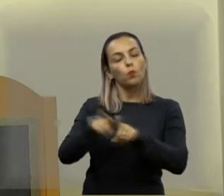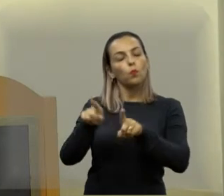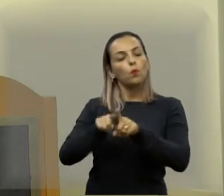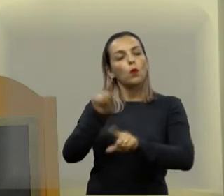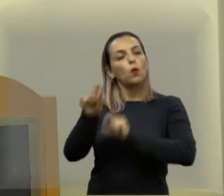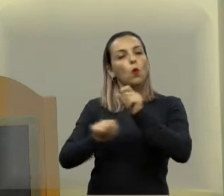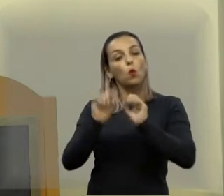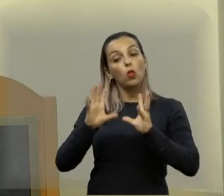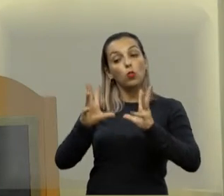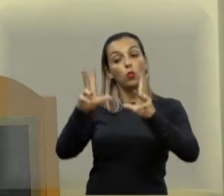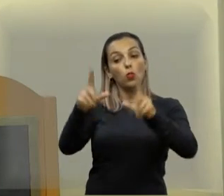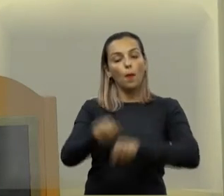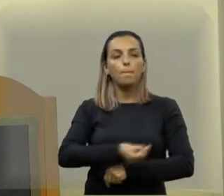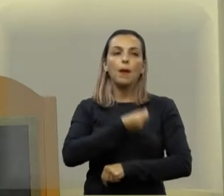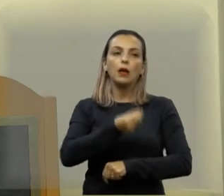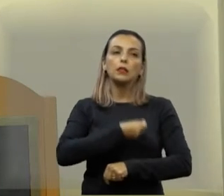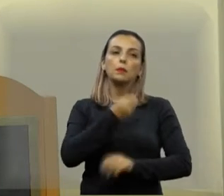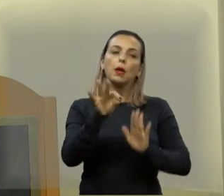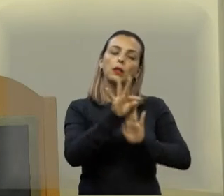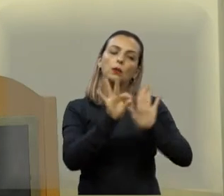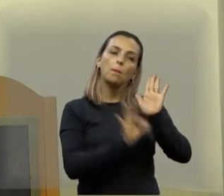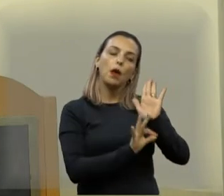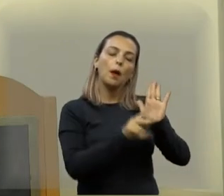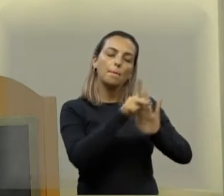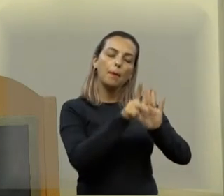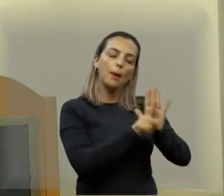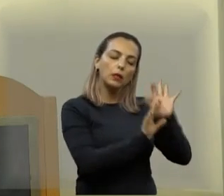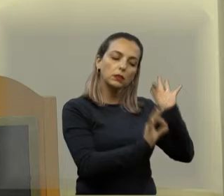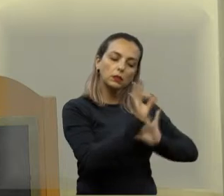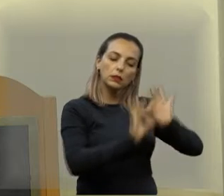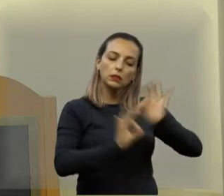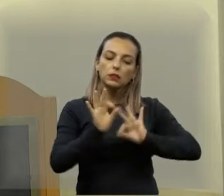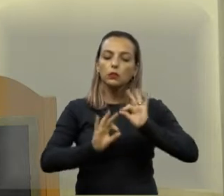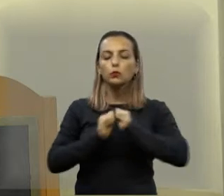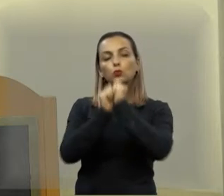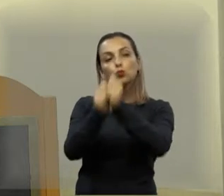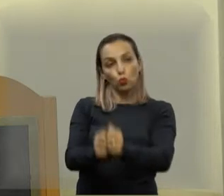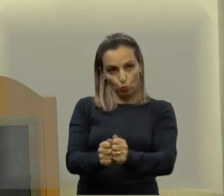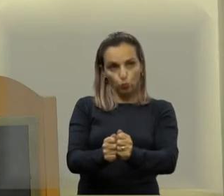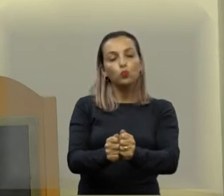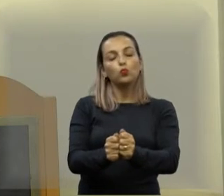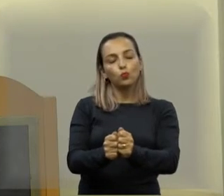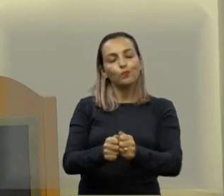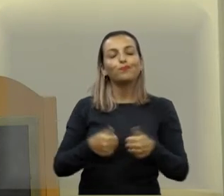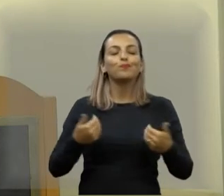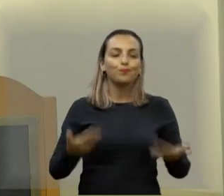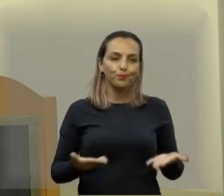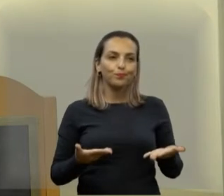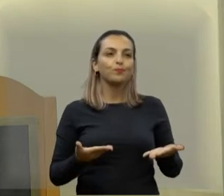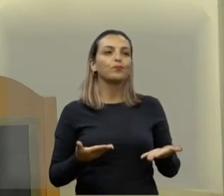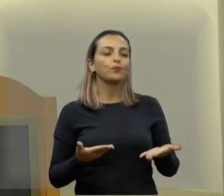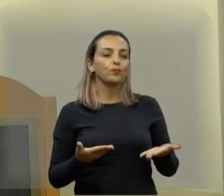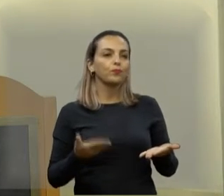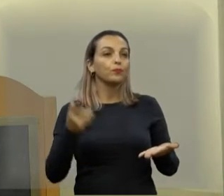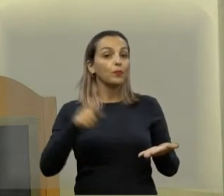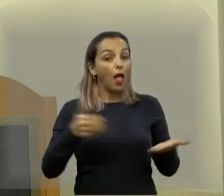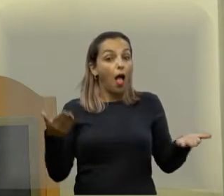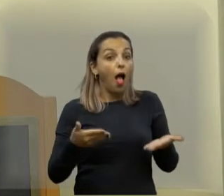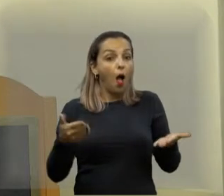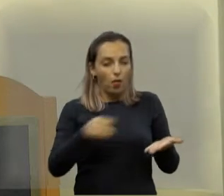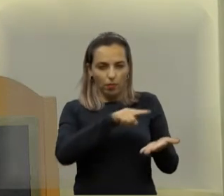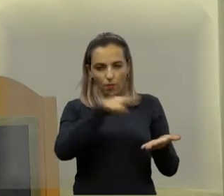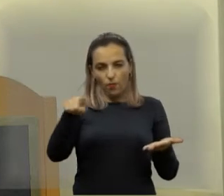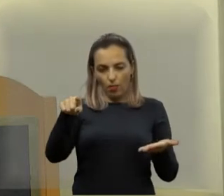né a todos que participaram e construídas plano tão grande tão rico com a gente e é isso né Eu acho que agora